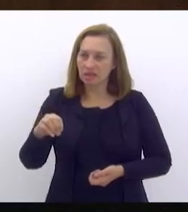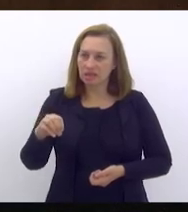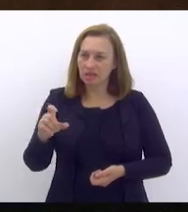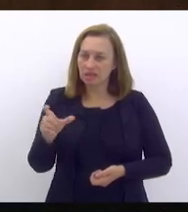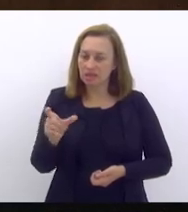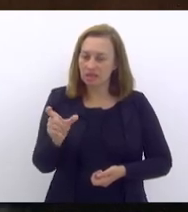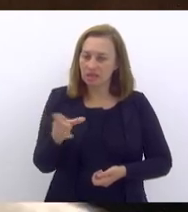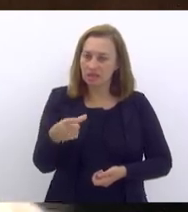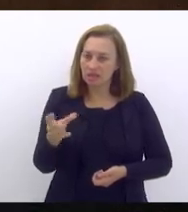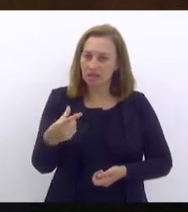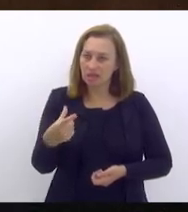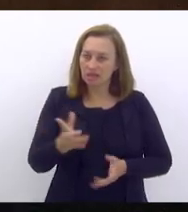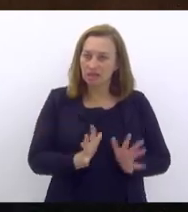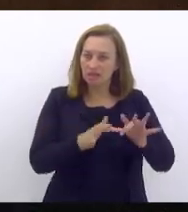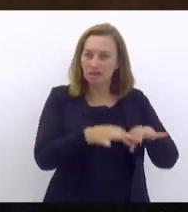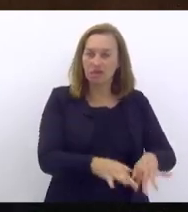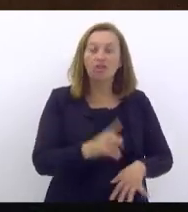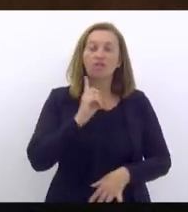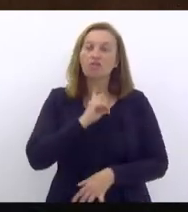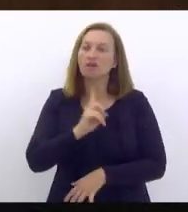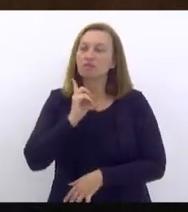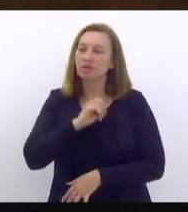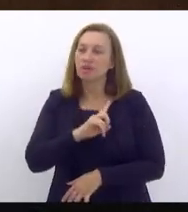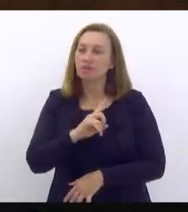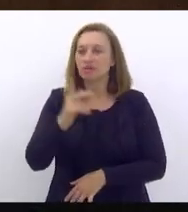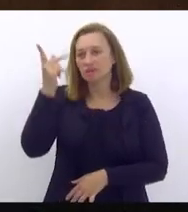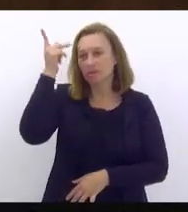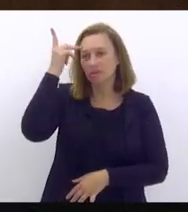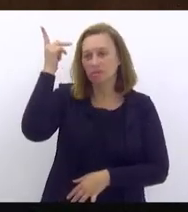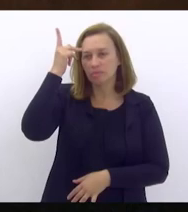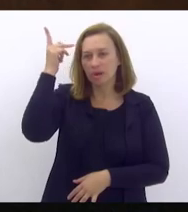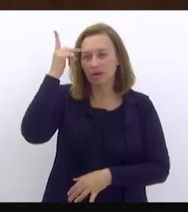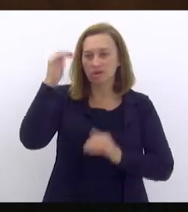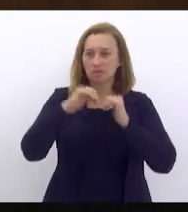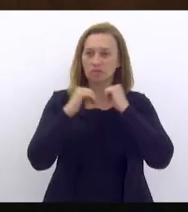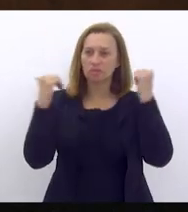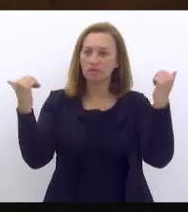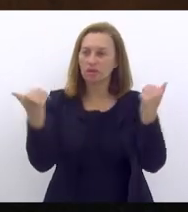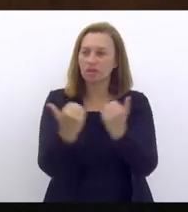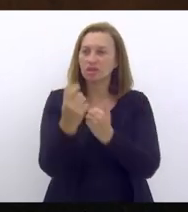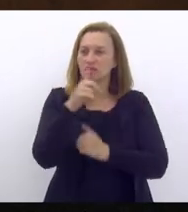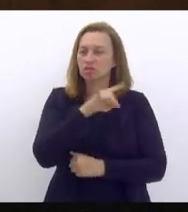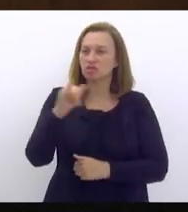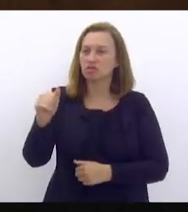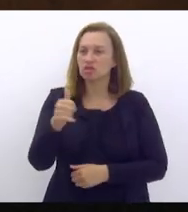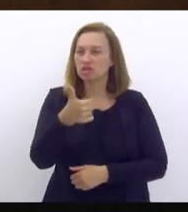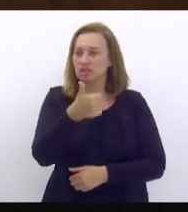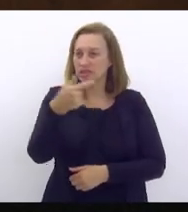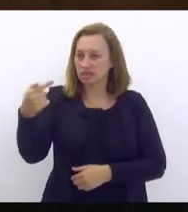São Paulo, no Maracanã, no dia 17,